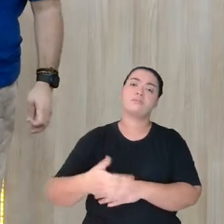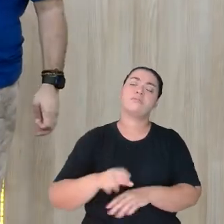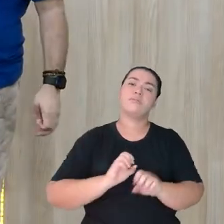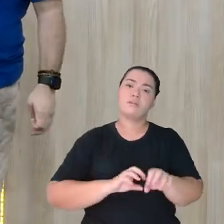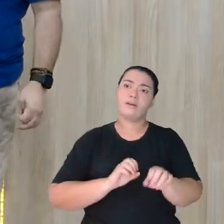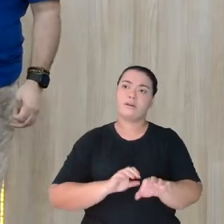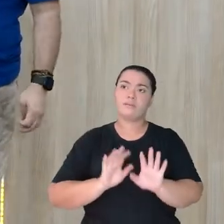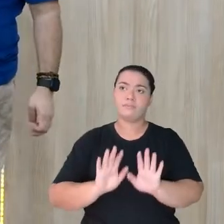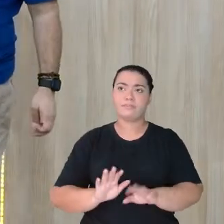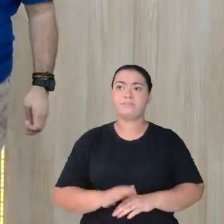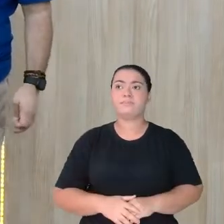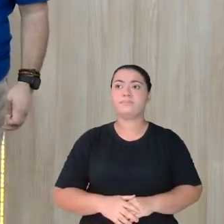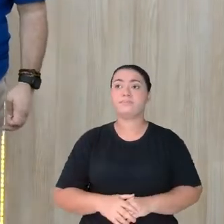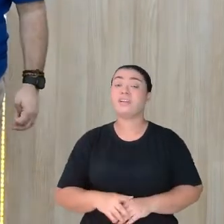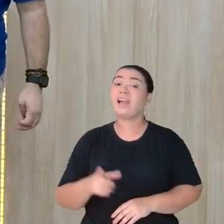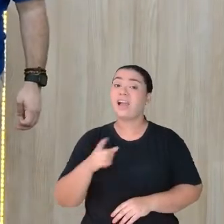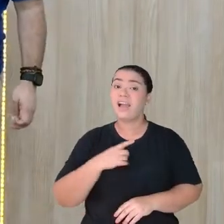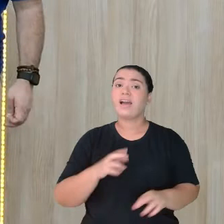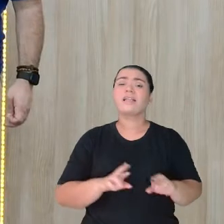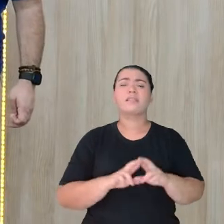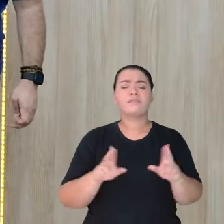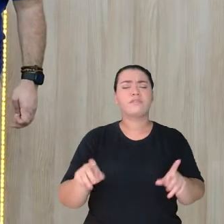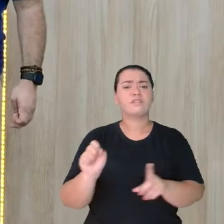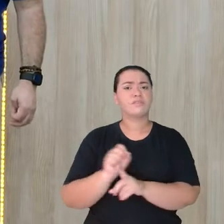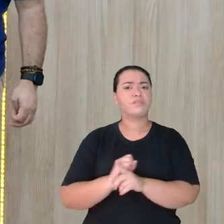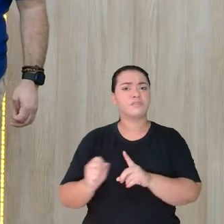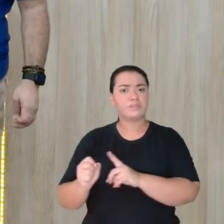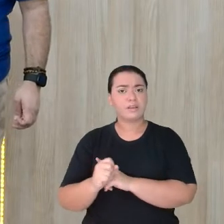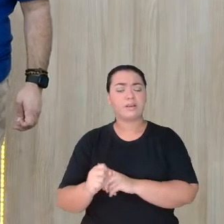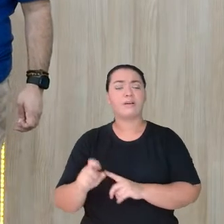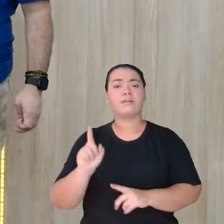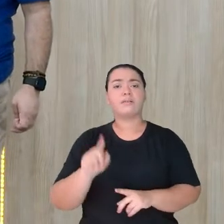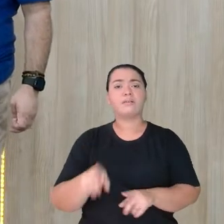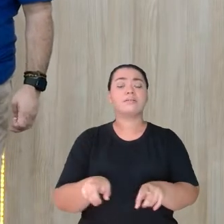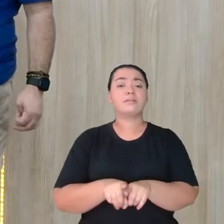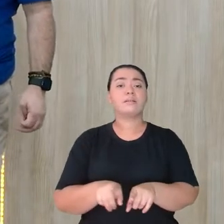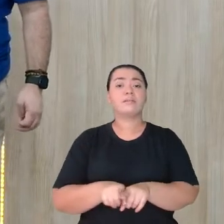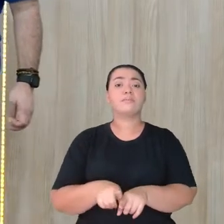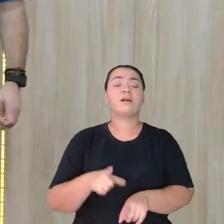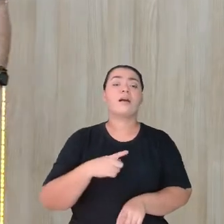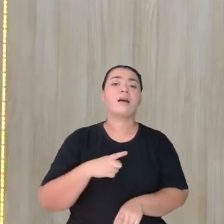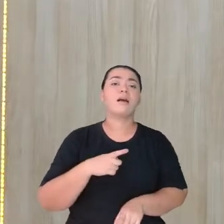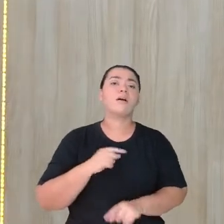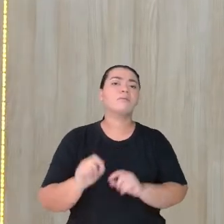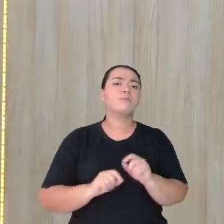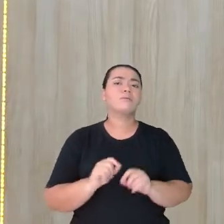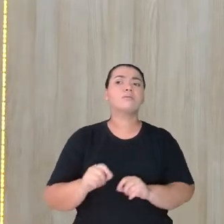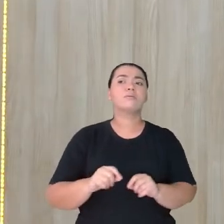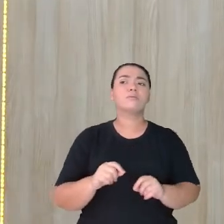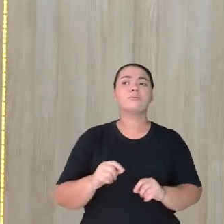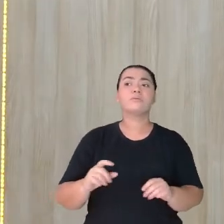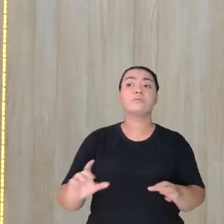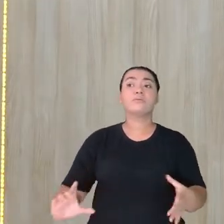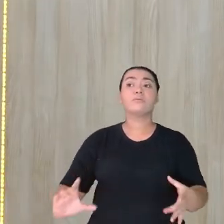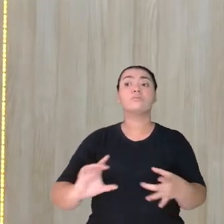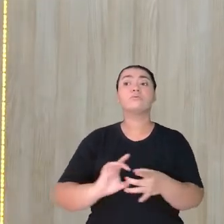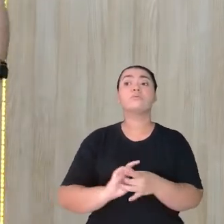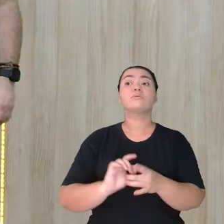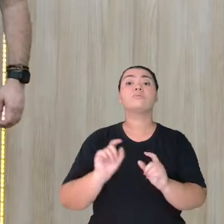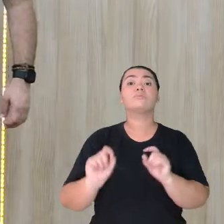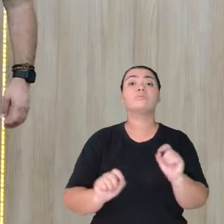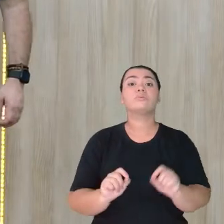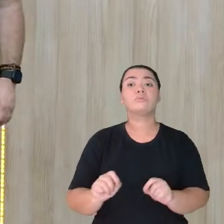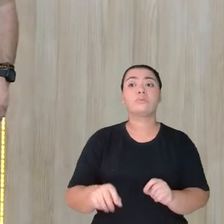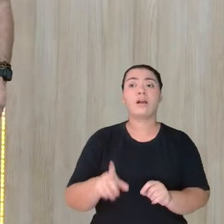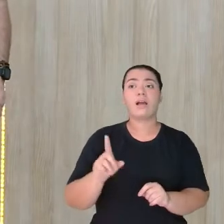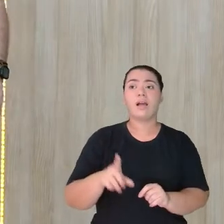veja, apesar dessas diferenças sociais, existia, né, uma questão que unia aí todo mundo, né, que era o quê?